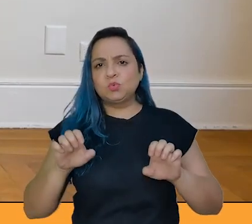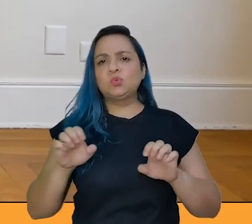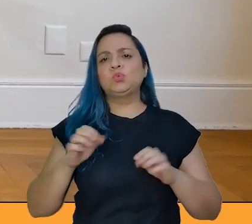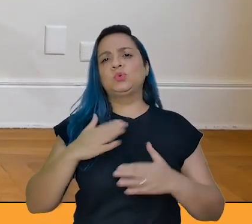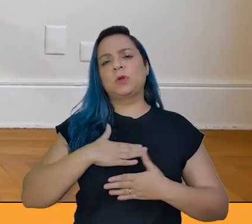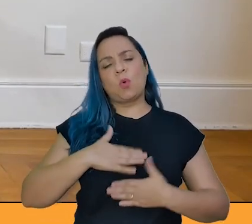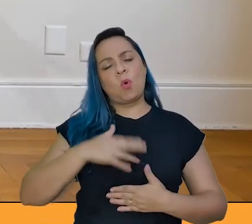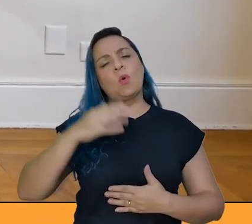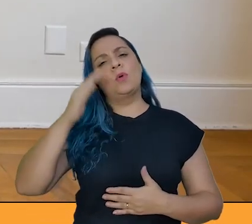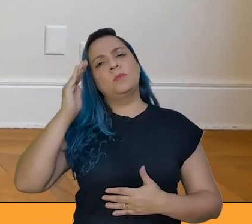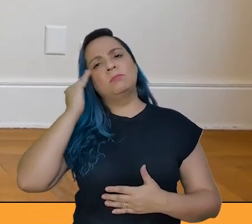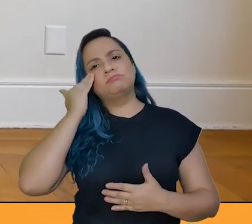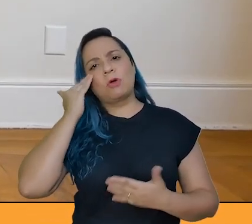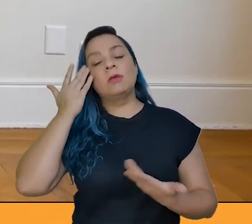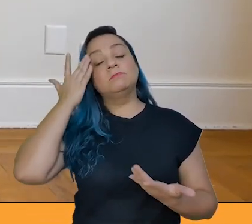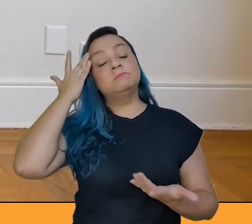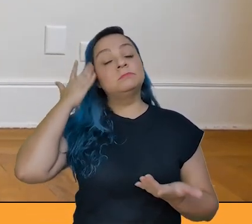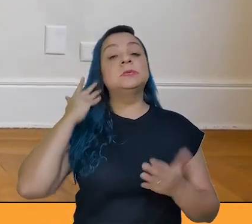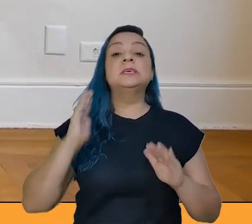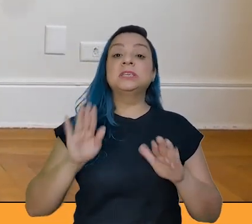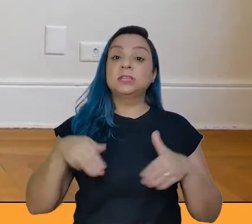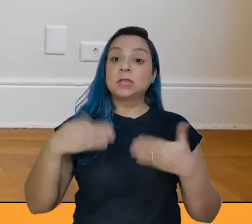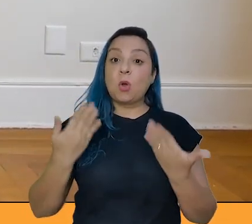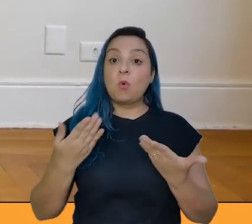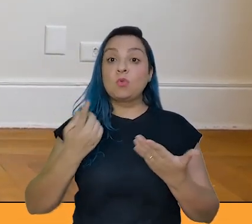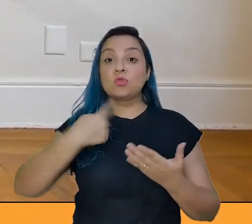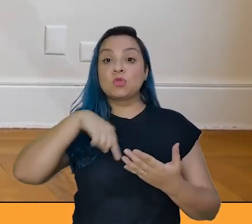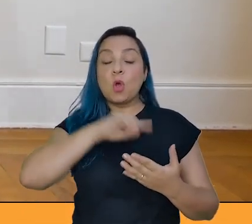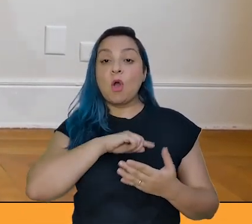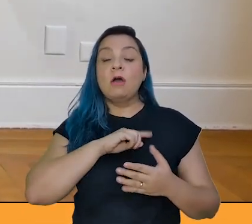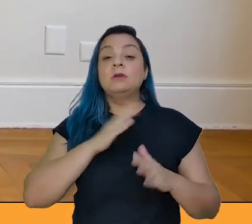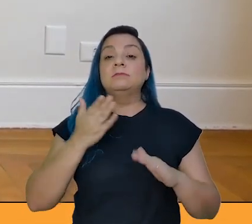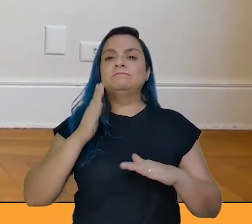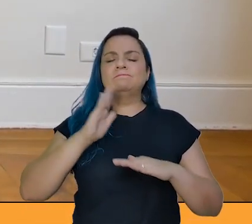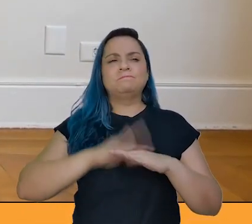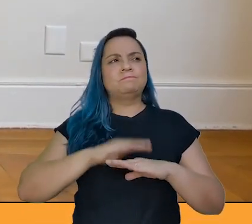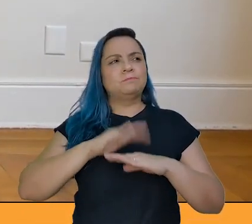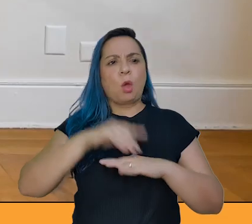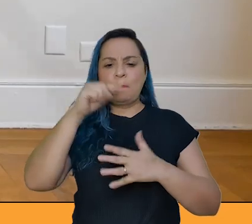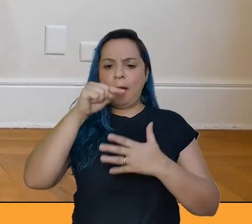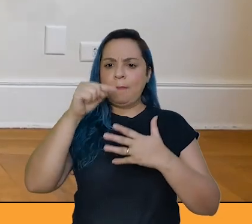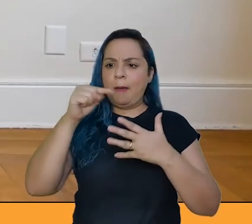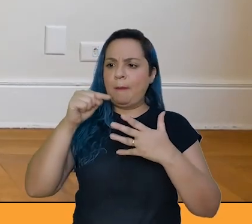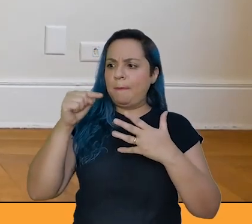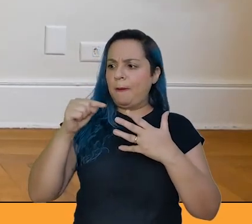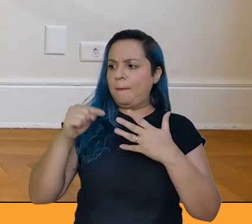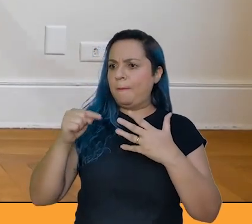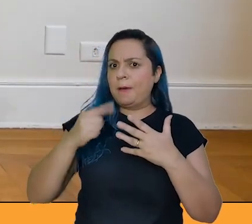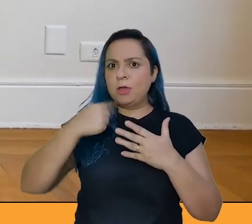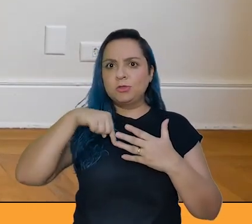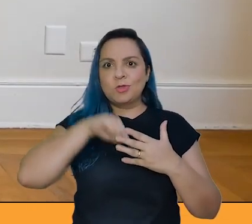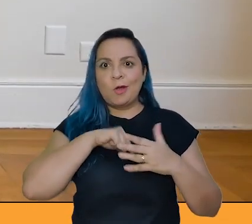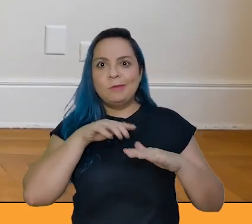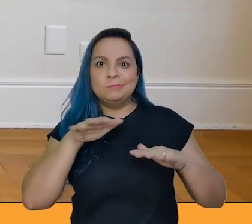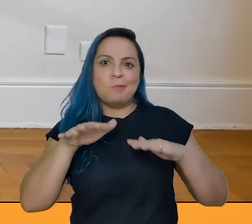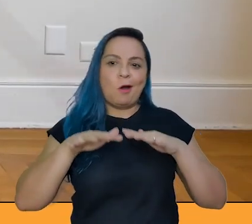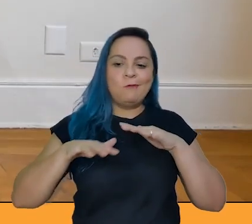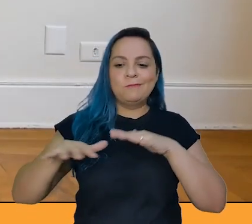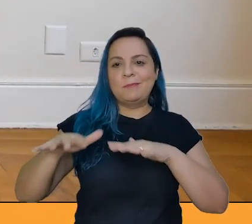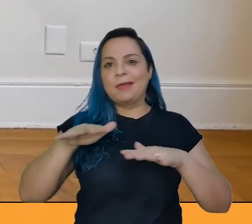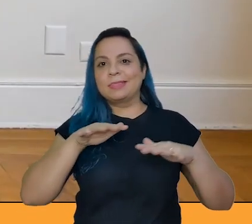estrutura, com o seu conhecimento. E quando a gente bota tudo isso para jogo, para fazer um aquecimento, para fazer um alongamento, para